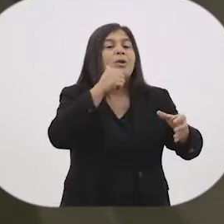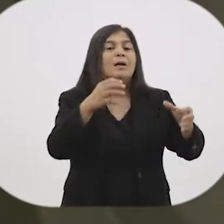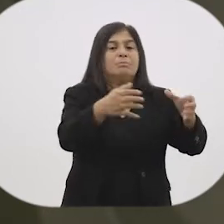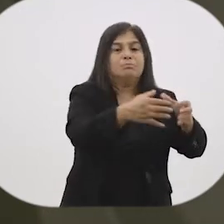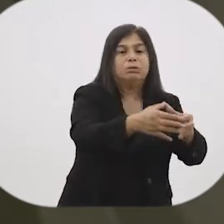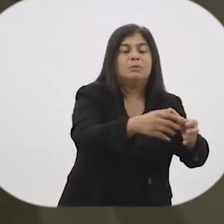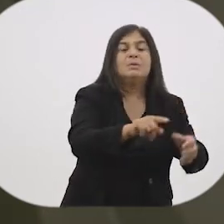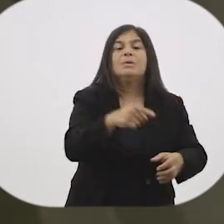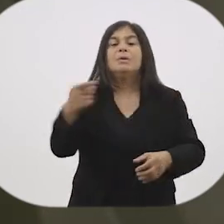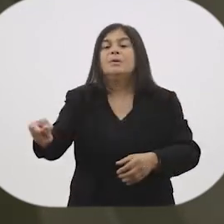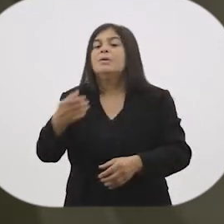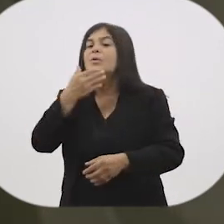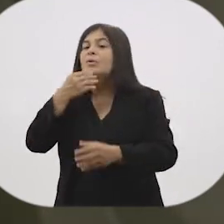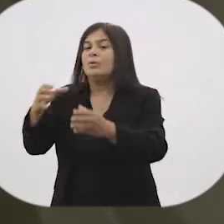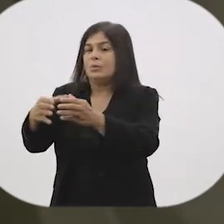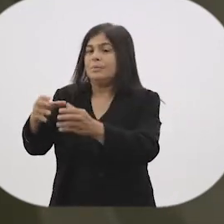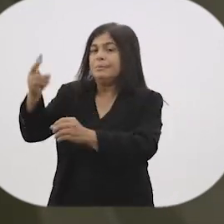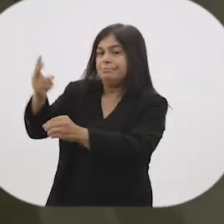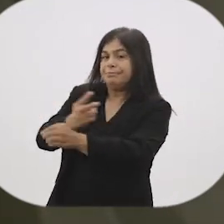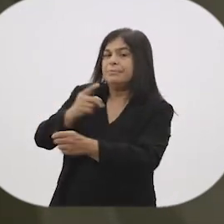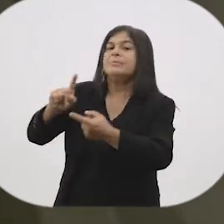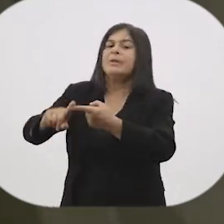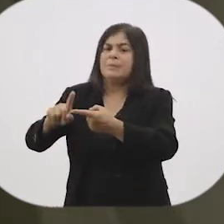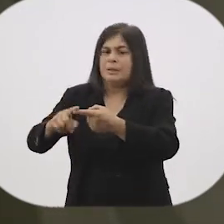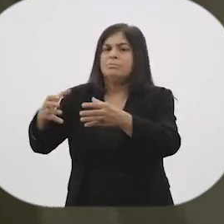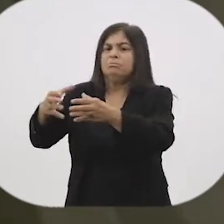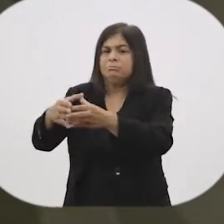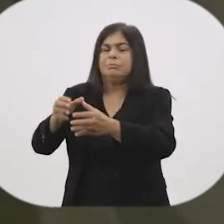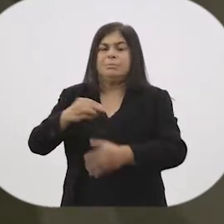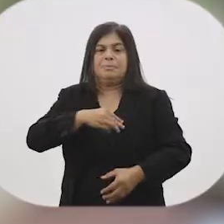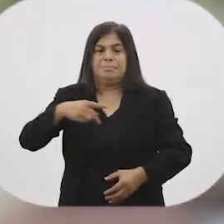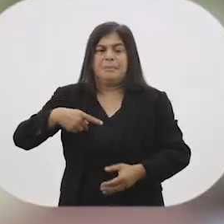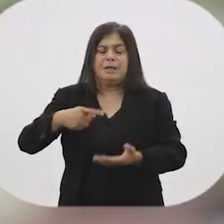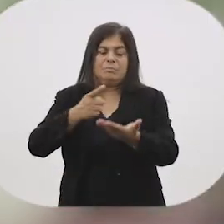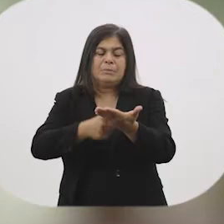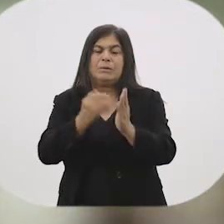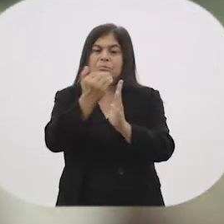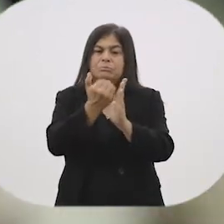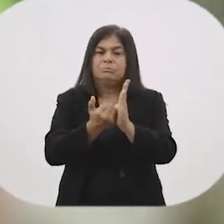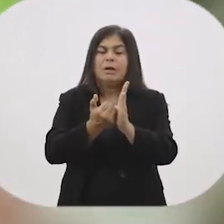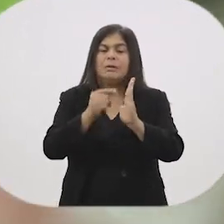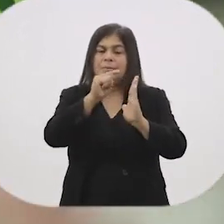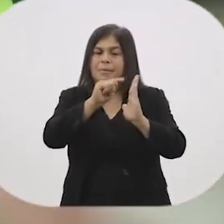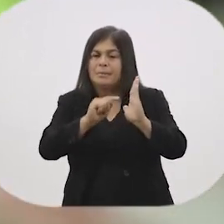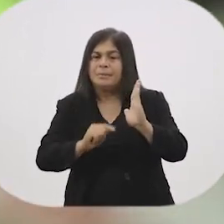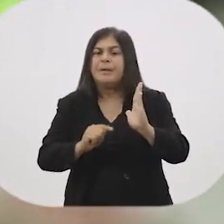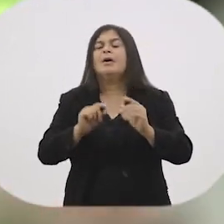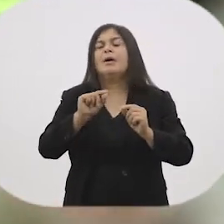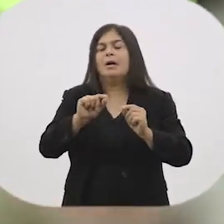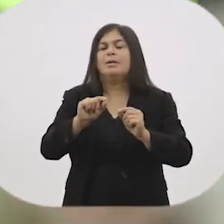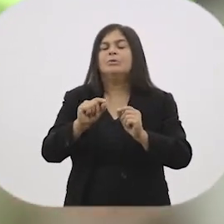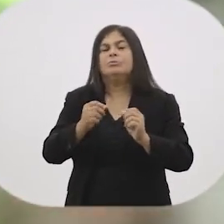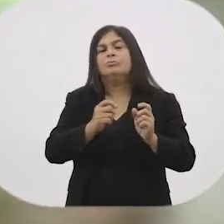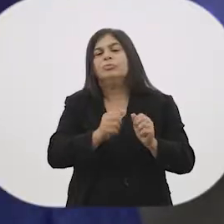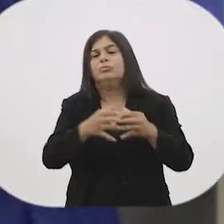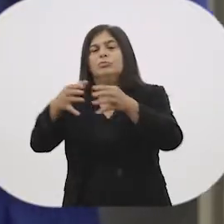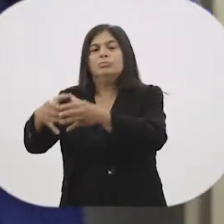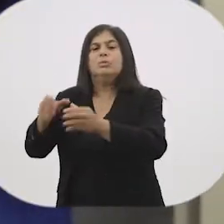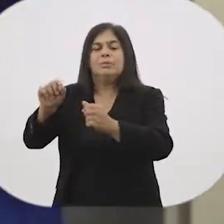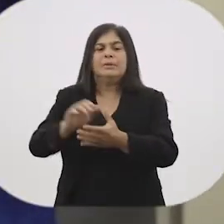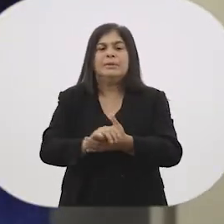os homens em situação de violência doméstica encaminhados pelo ministério público os benefícios vão muito além da redução da